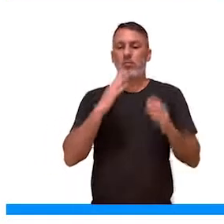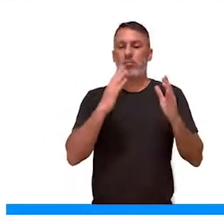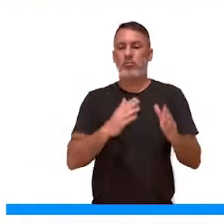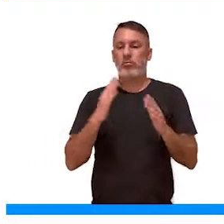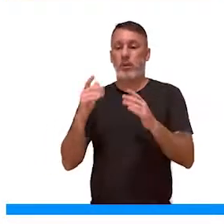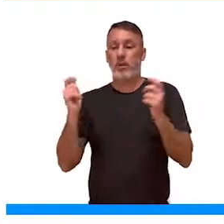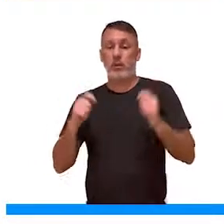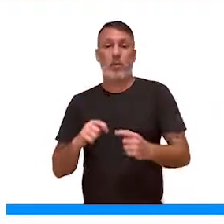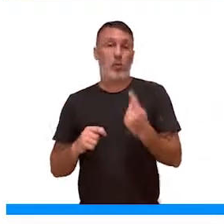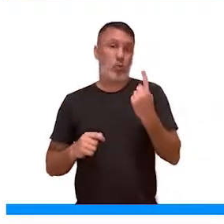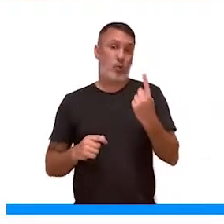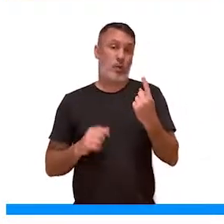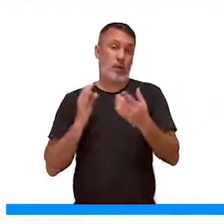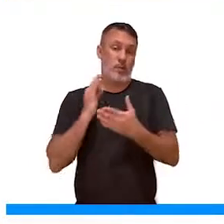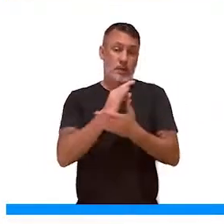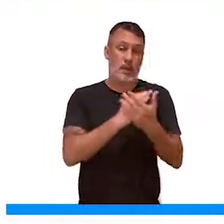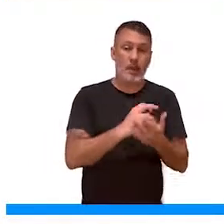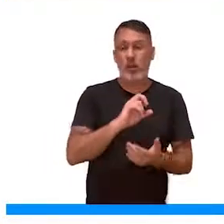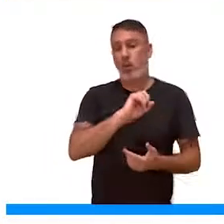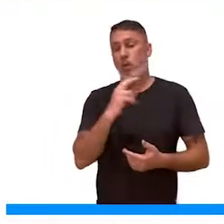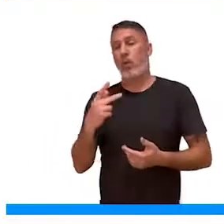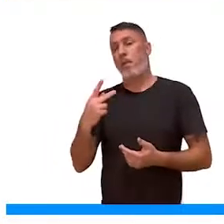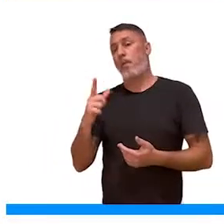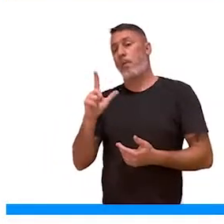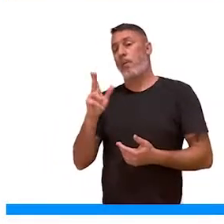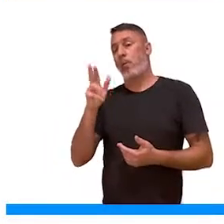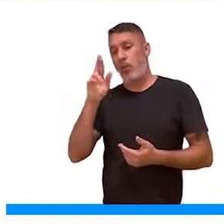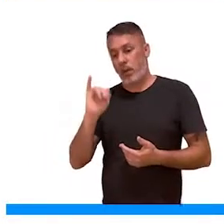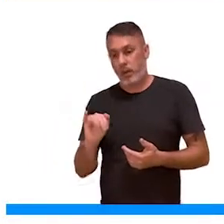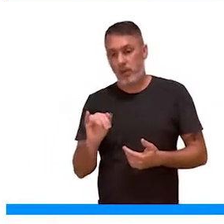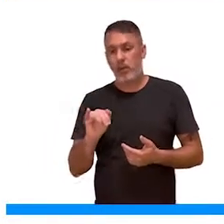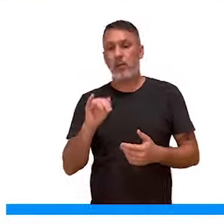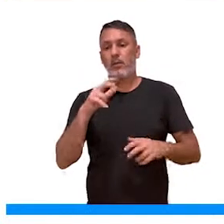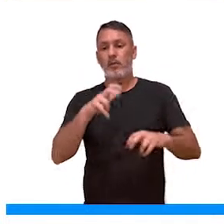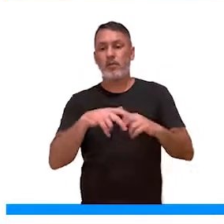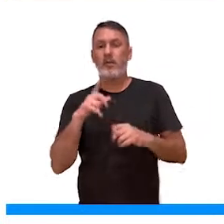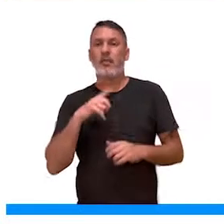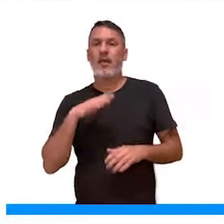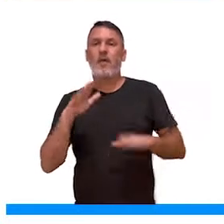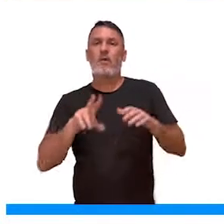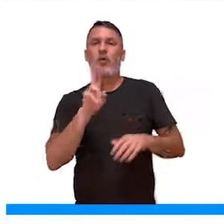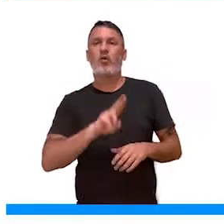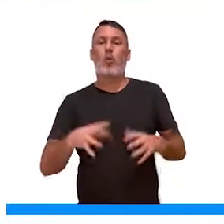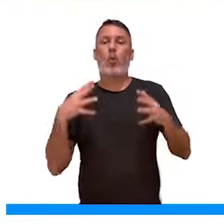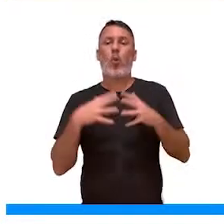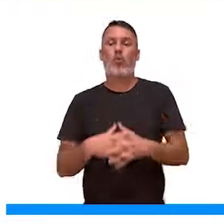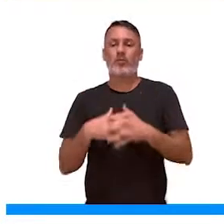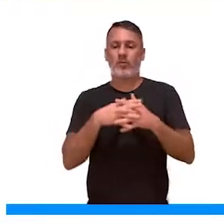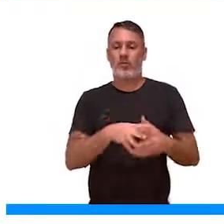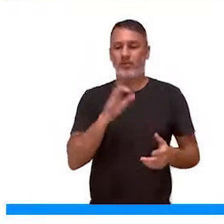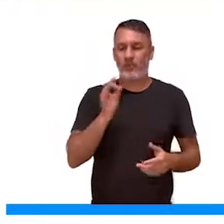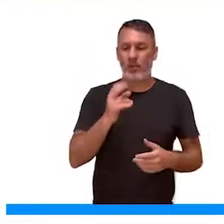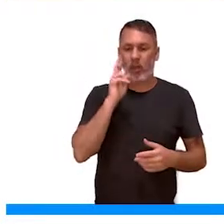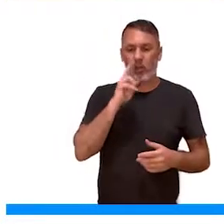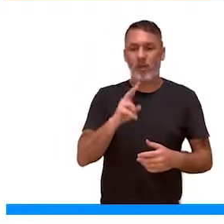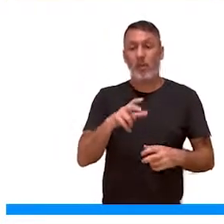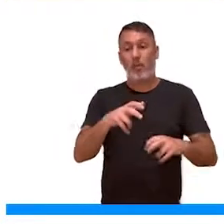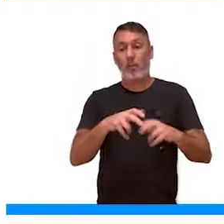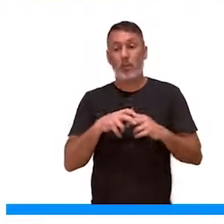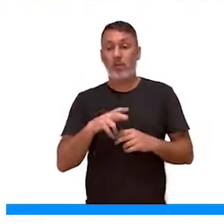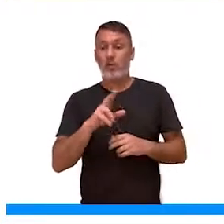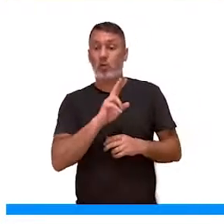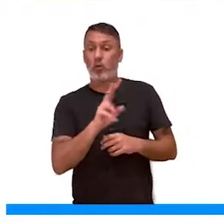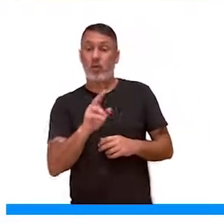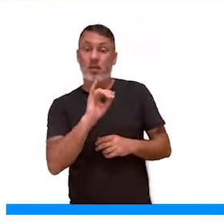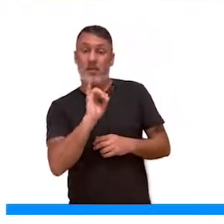ser classificados em unicelulares ou pluricelulares. E daí que vem aquele nome que às vezes a gente confunde, infecção